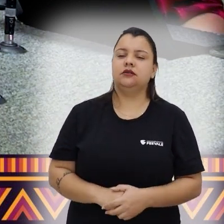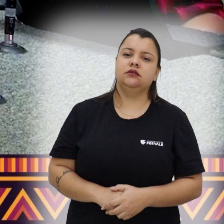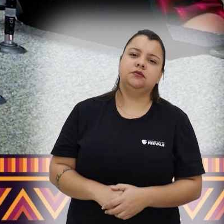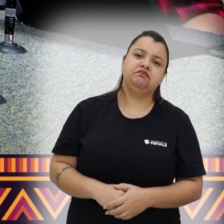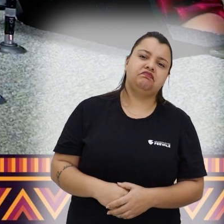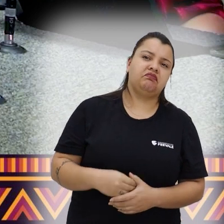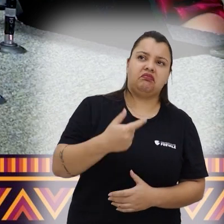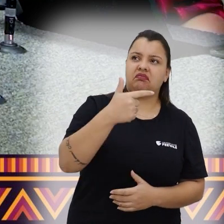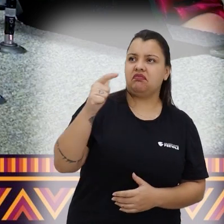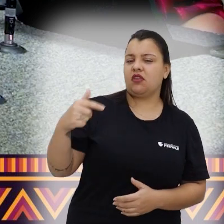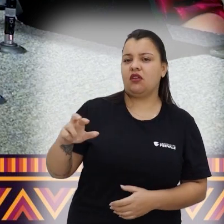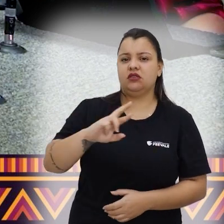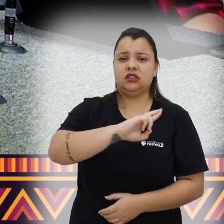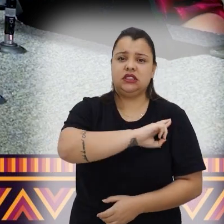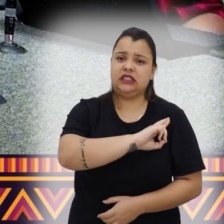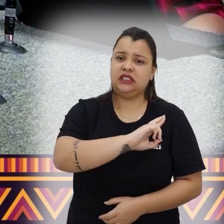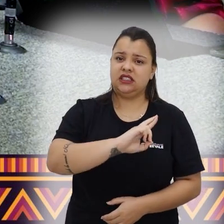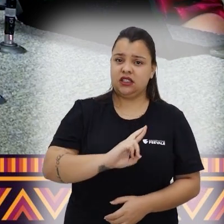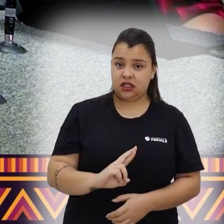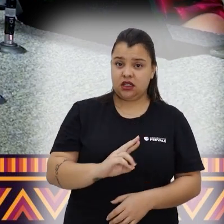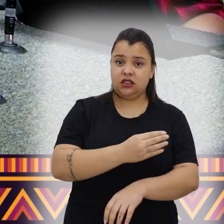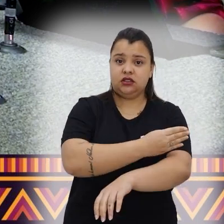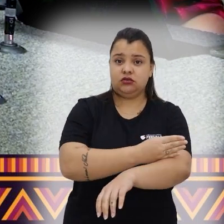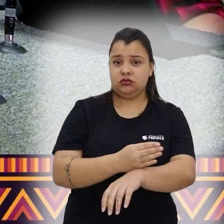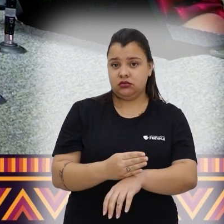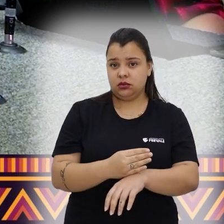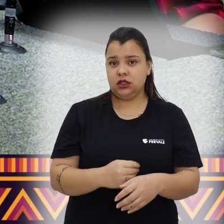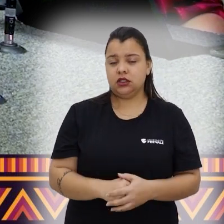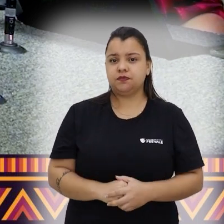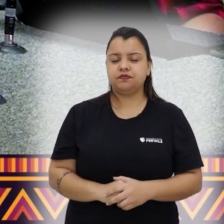uma cerimônia na mesquita, ele vai...